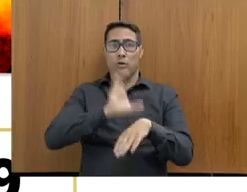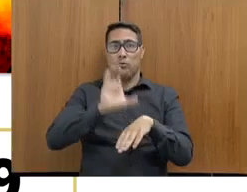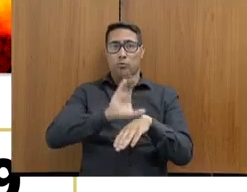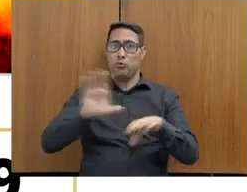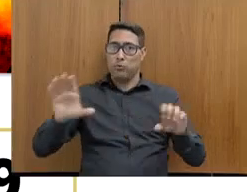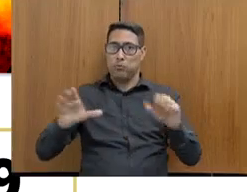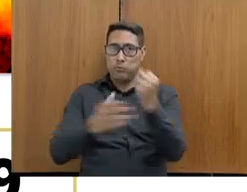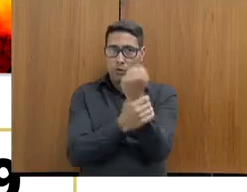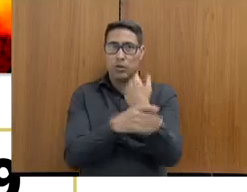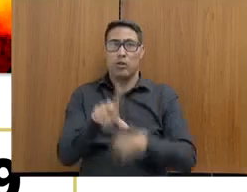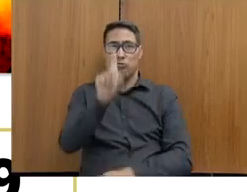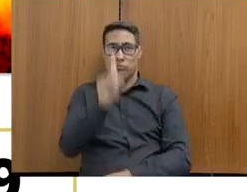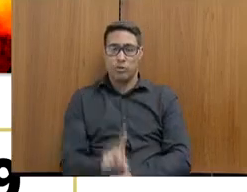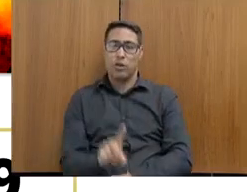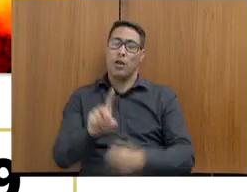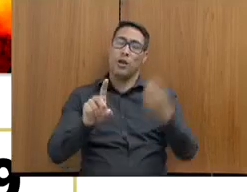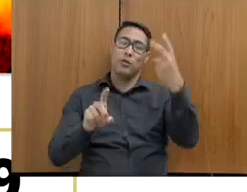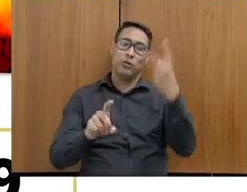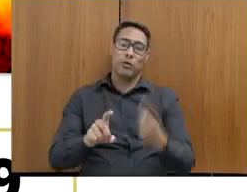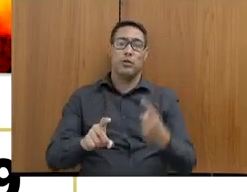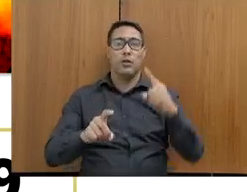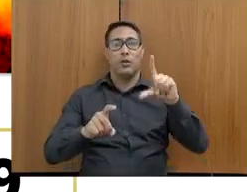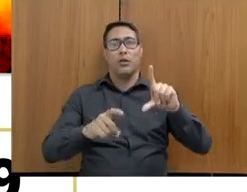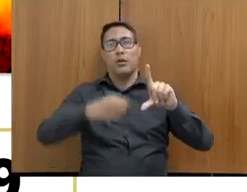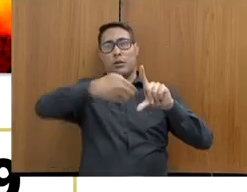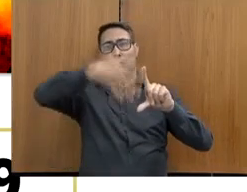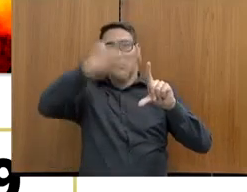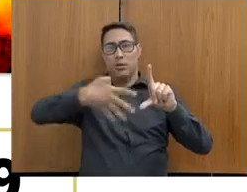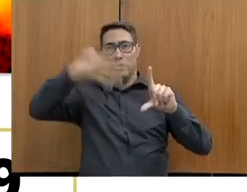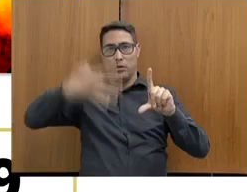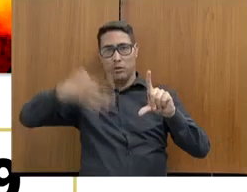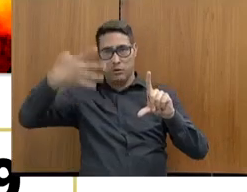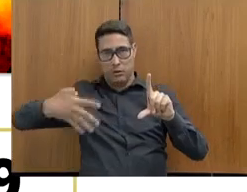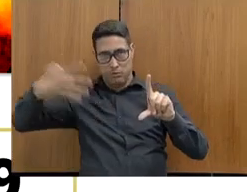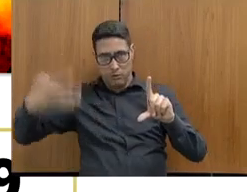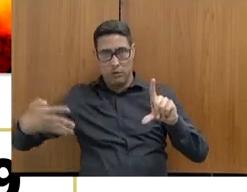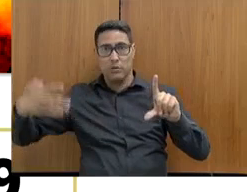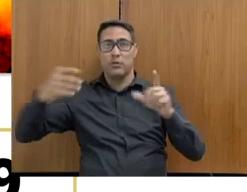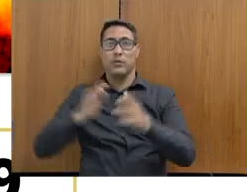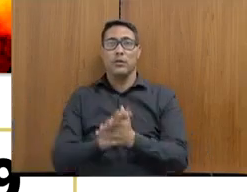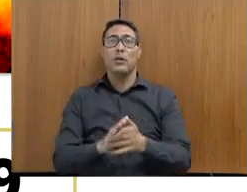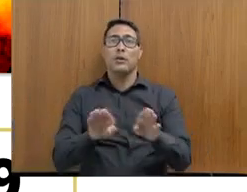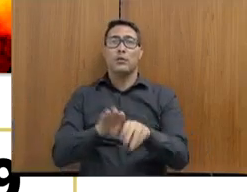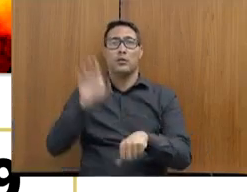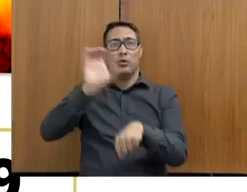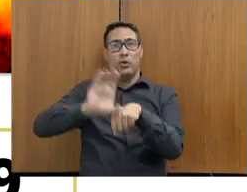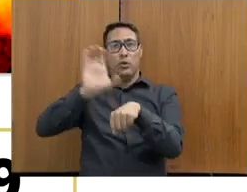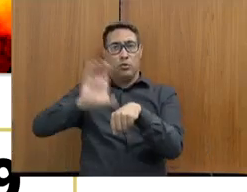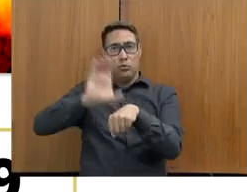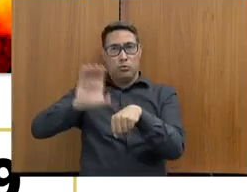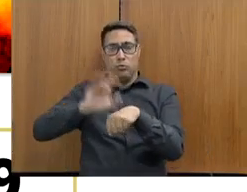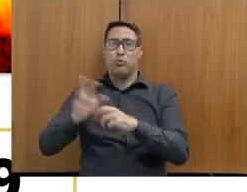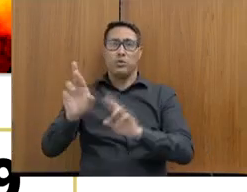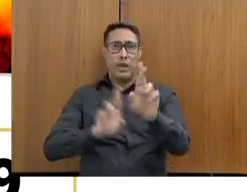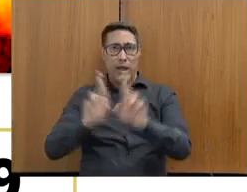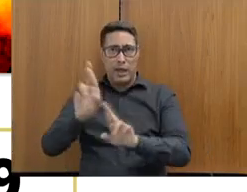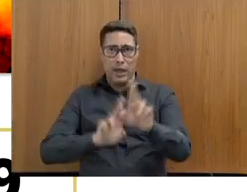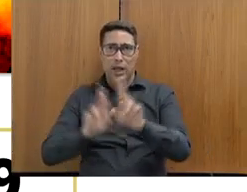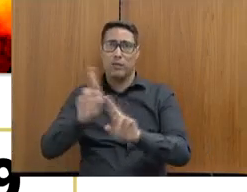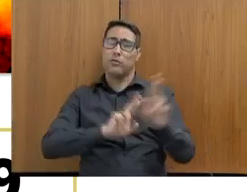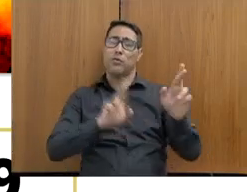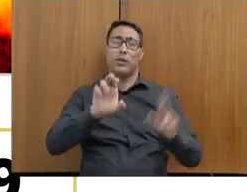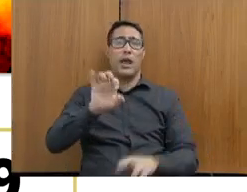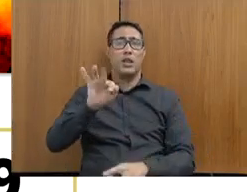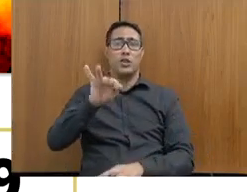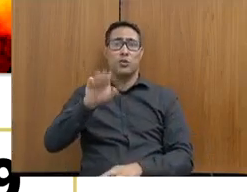e promoção direitos das pessoas lgbtqa+ é curso é de relações étnicos raciais